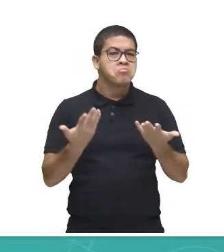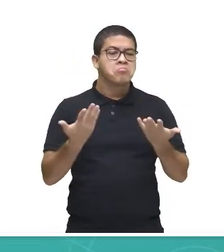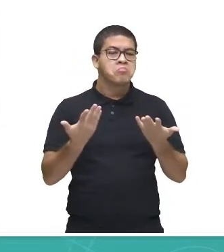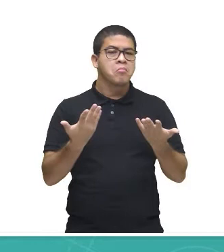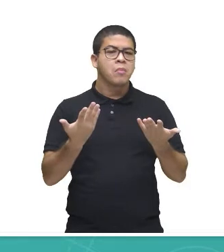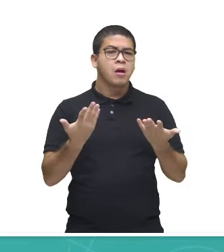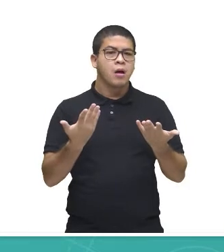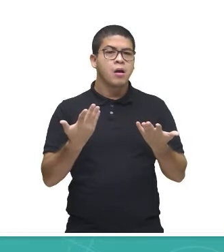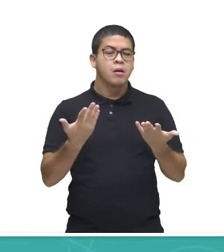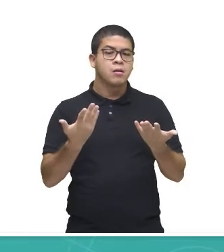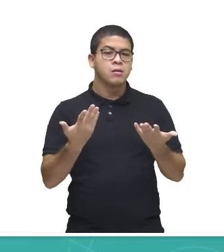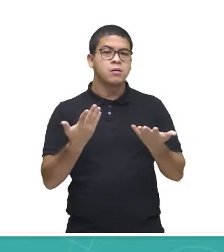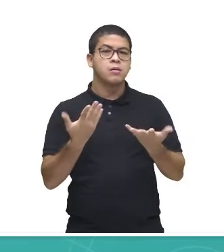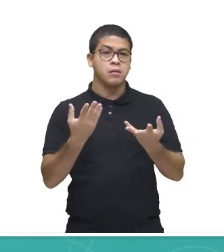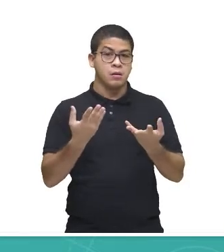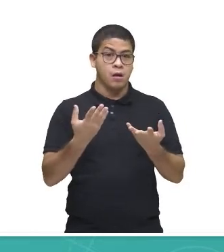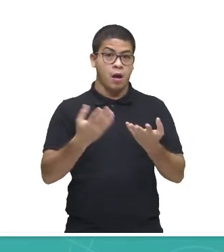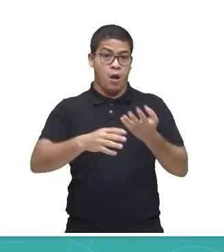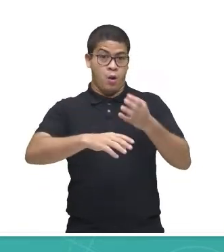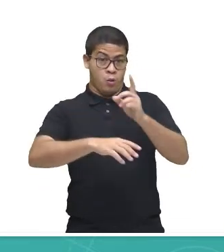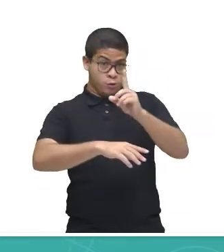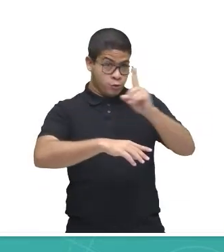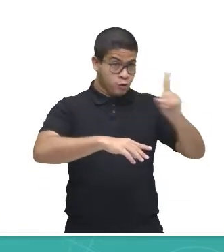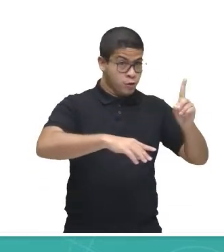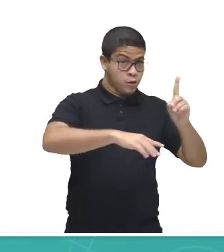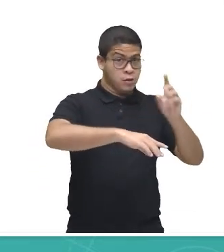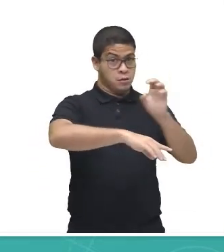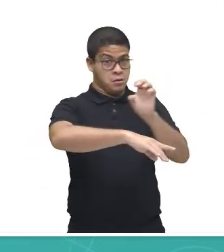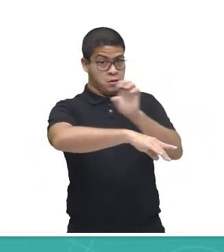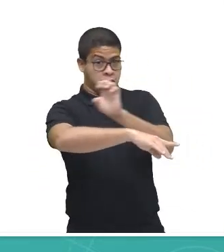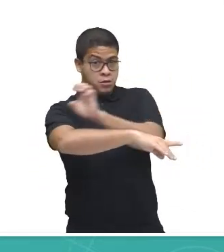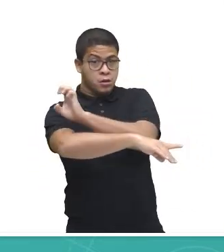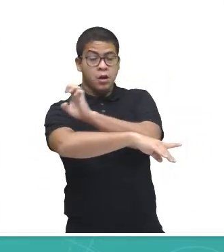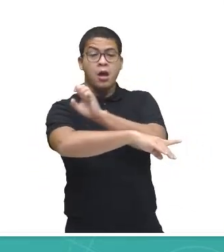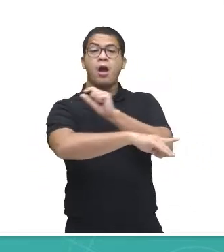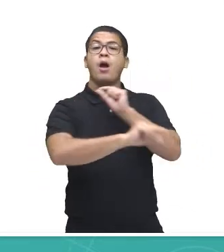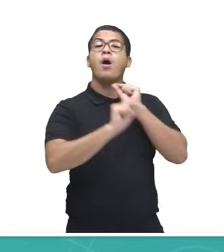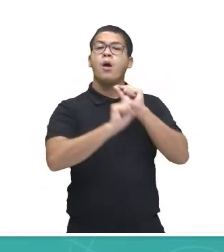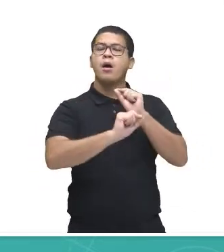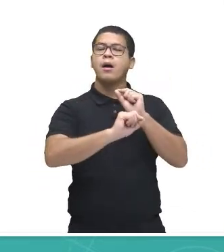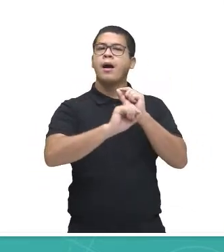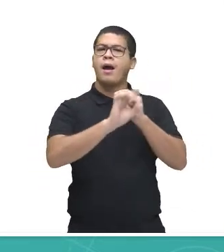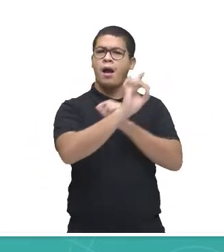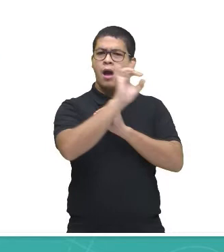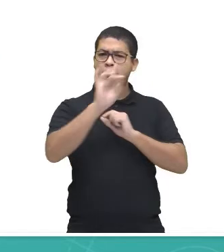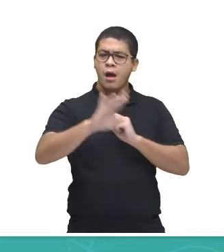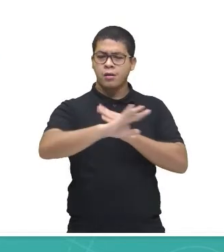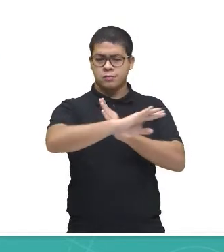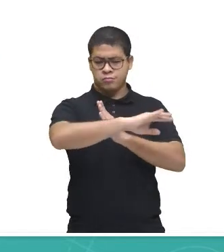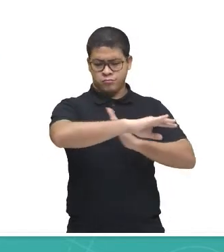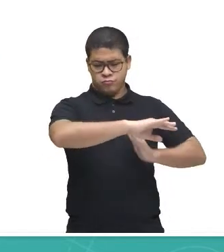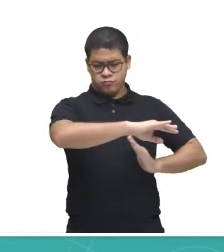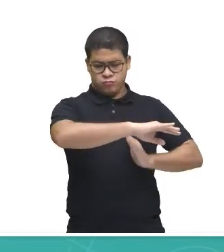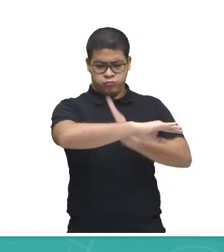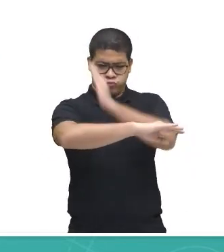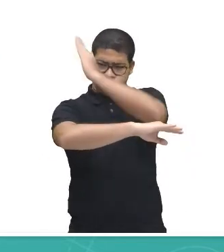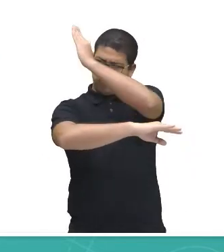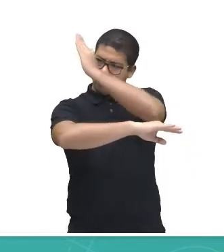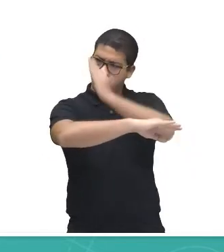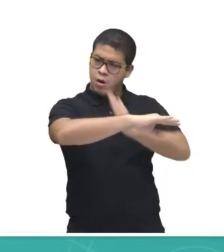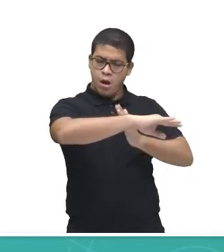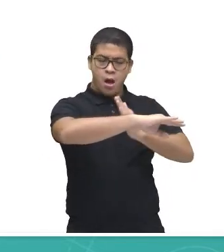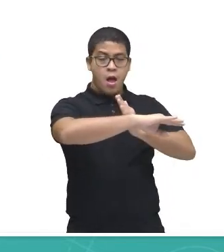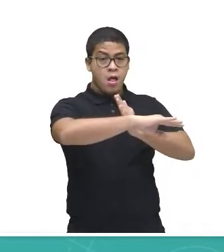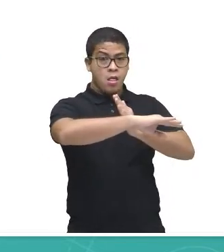considerarmos um ângulo à esquerda e um ângulo à direita, cada ângulo pertence a uma reta paralela. Então,